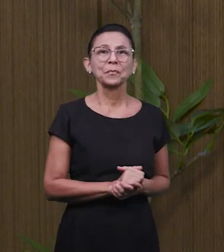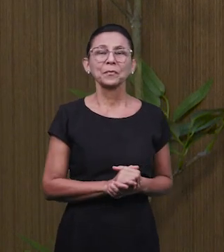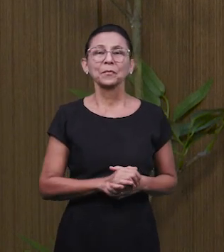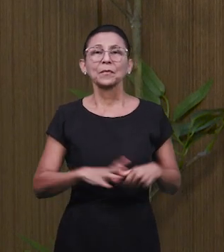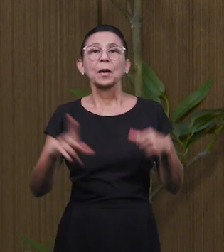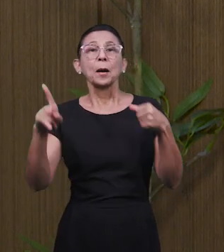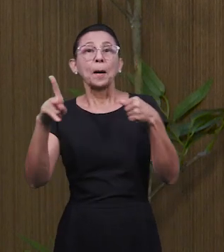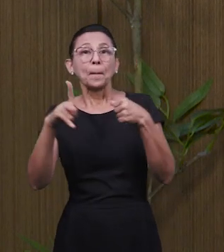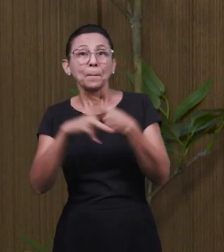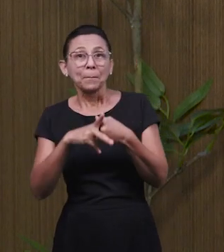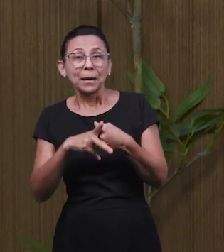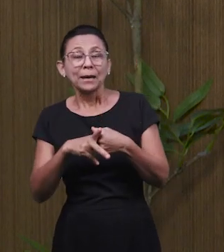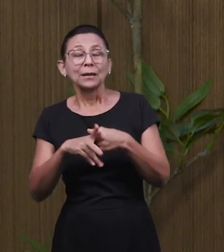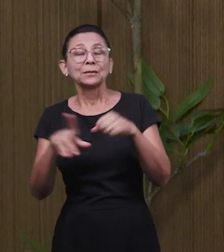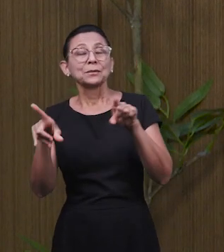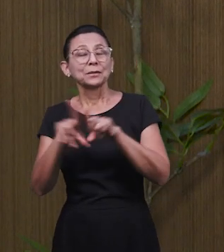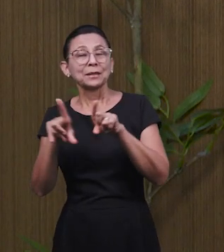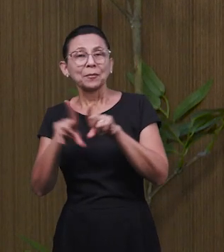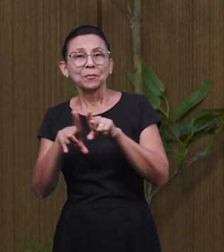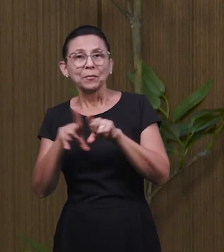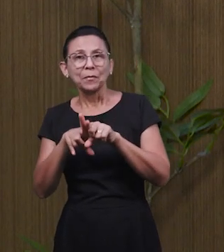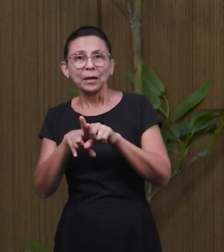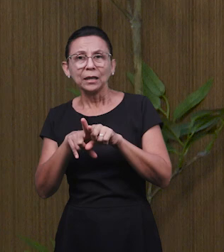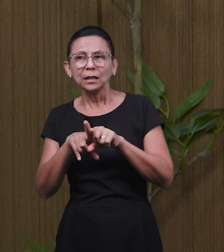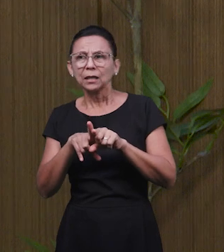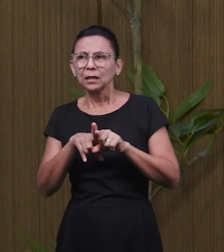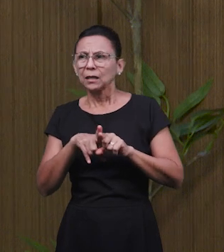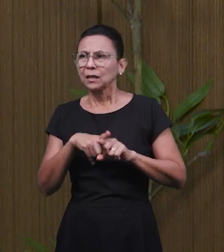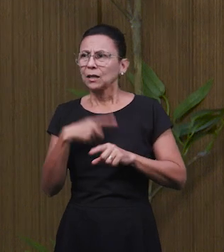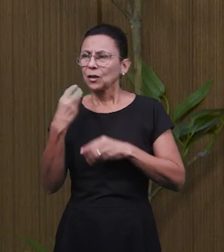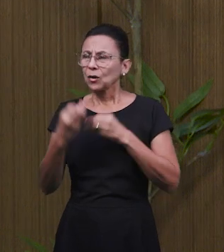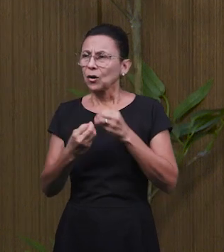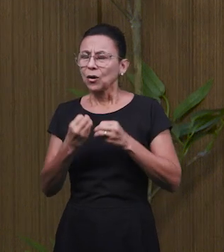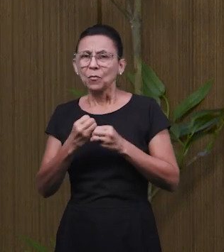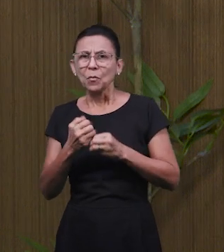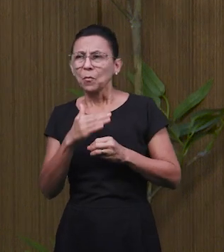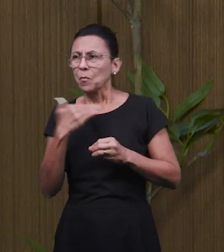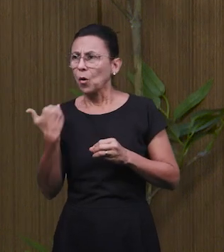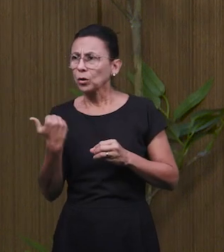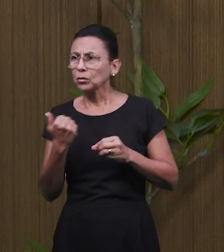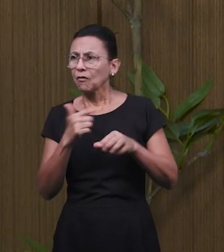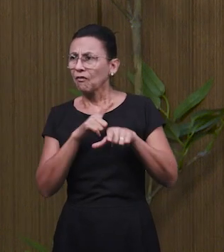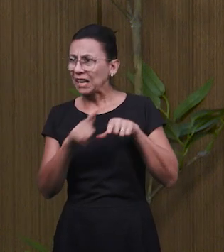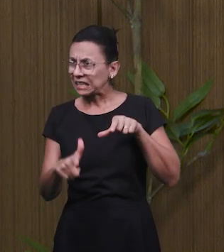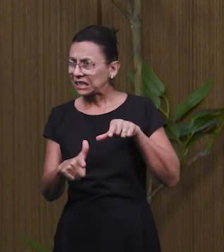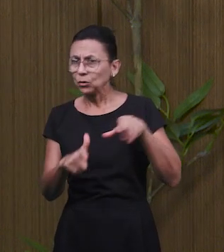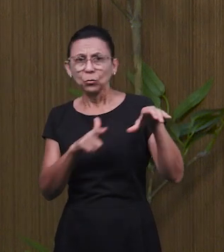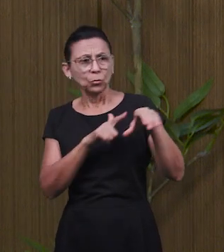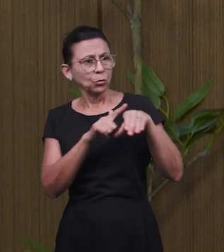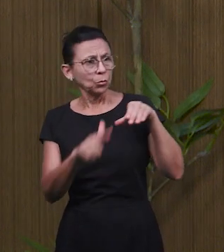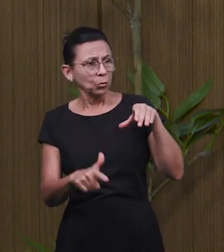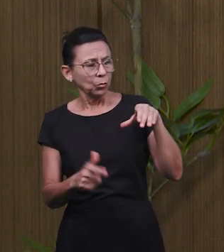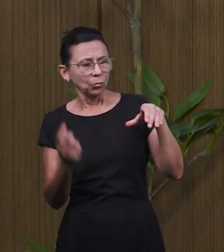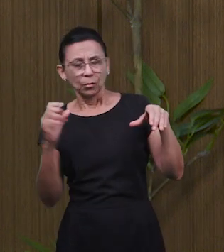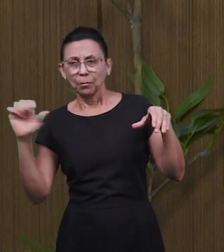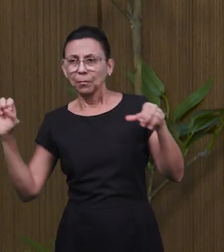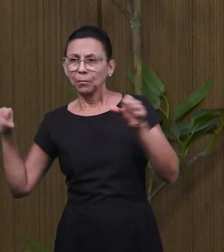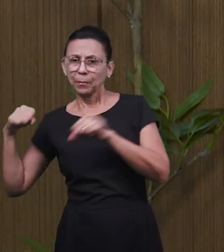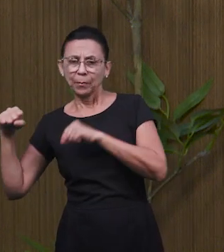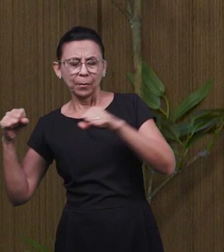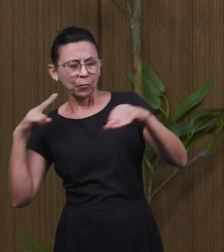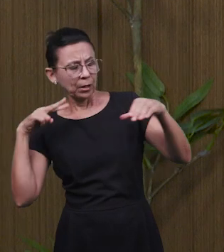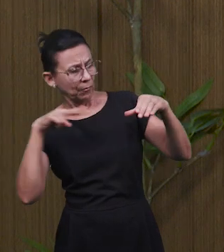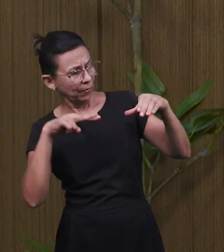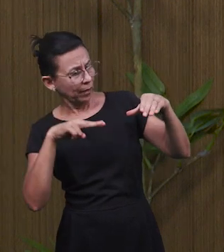para ver se era verdade mesmo, né? Pedro tinha uma necessidade muito grande de ter esse encontro com Jesus. E foi isso que eles viveram,